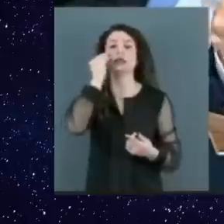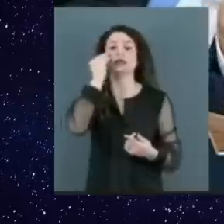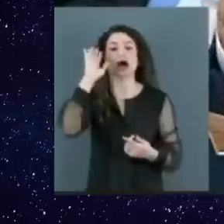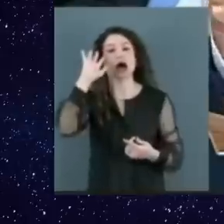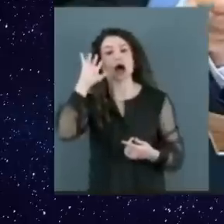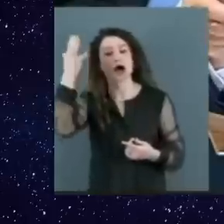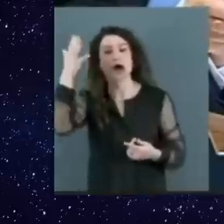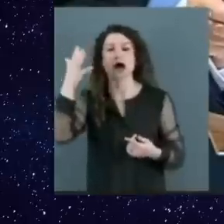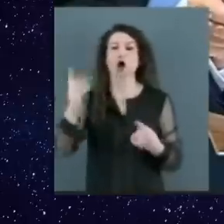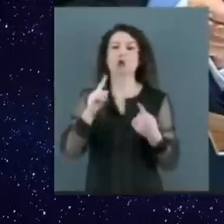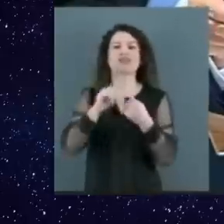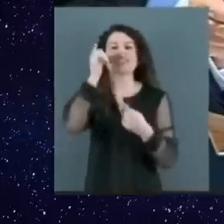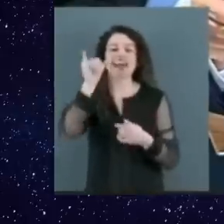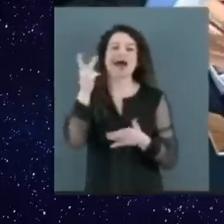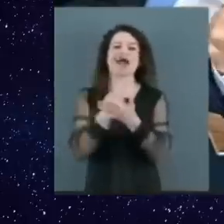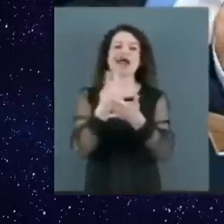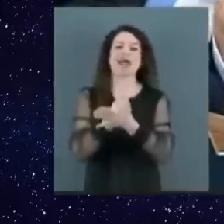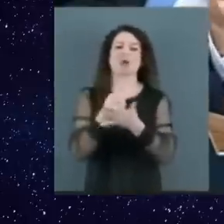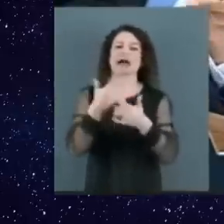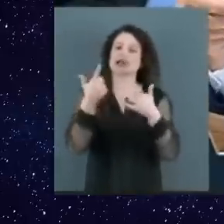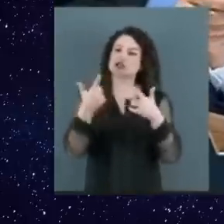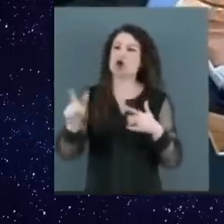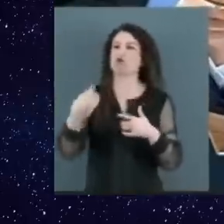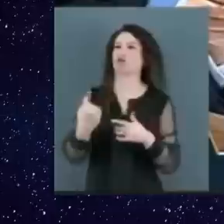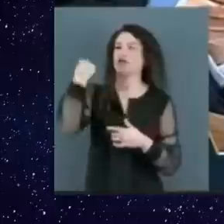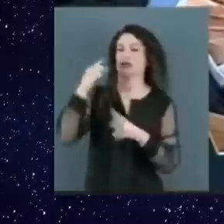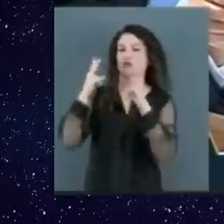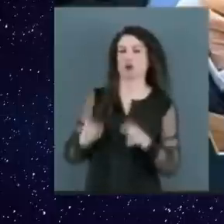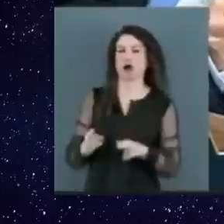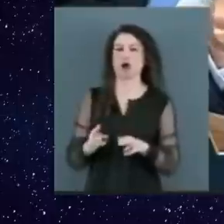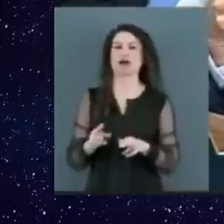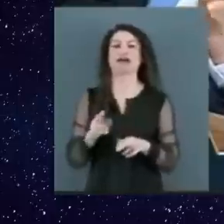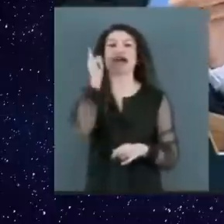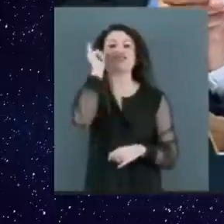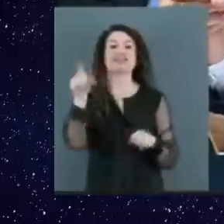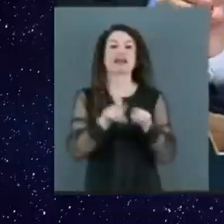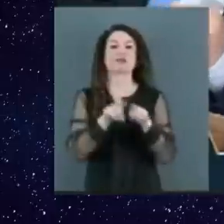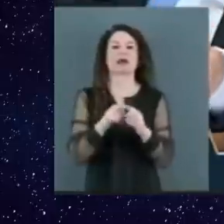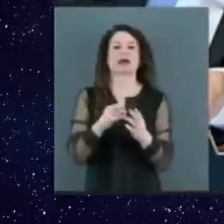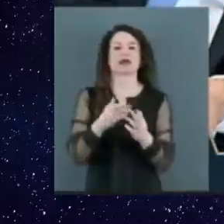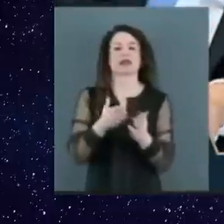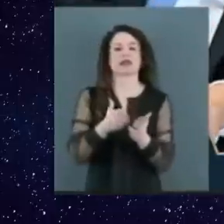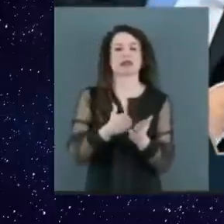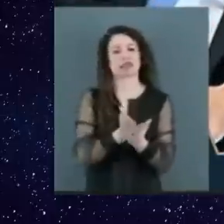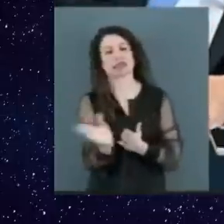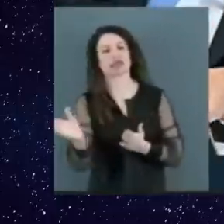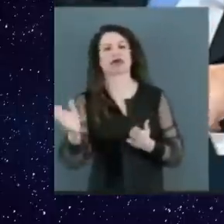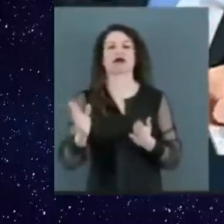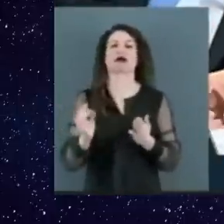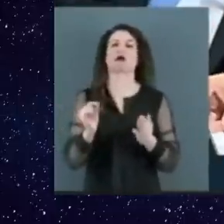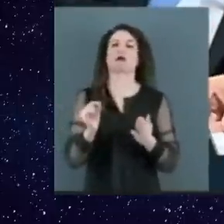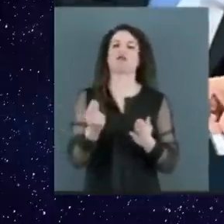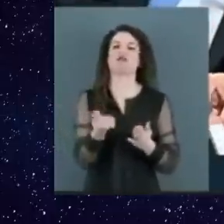que os mesmos erros sejam repetidos e para evitar novos desvios de valores ali no